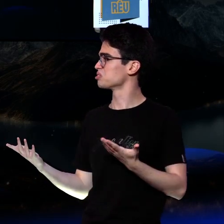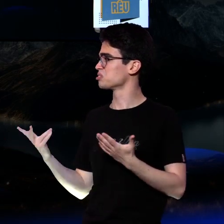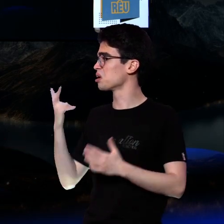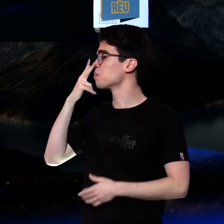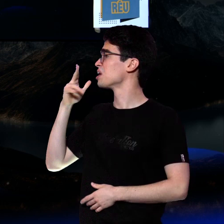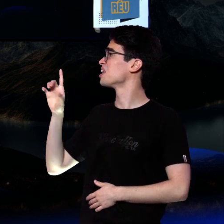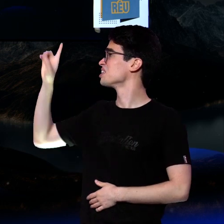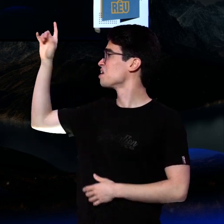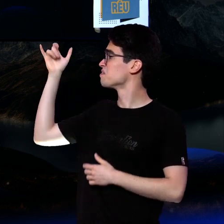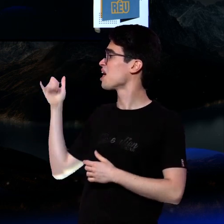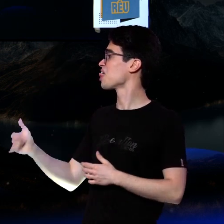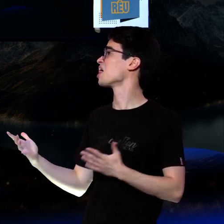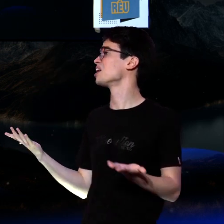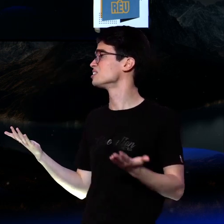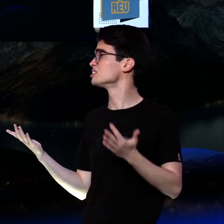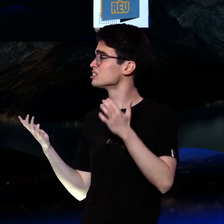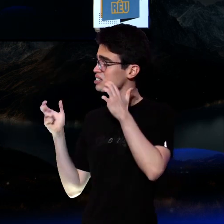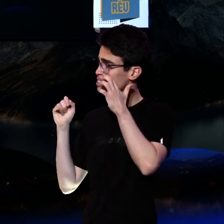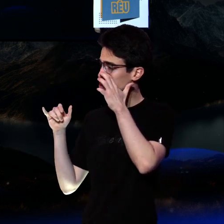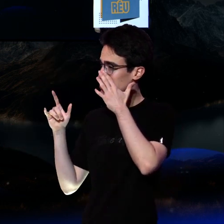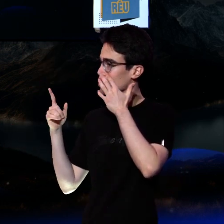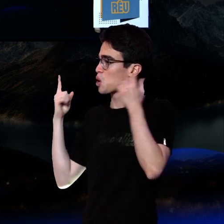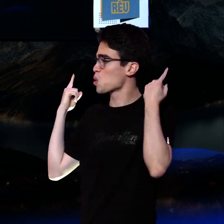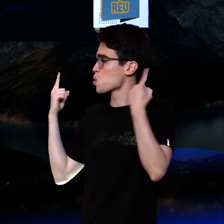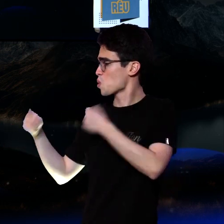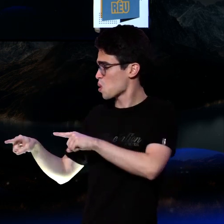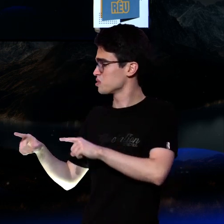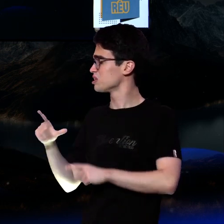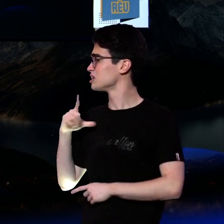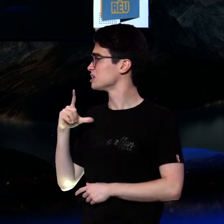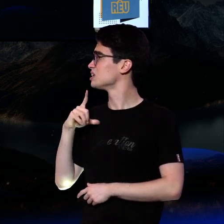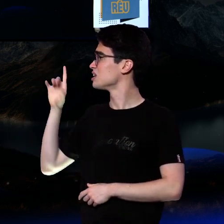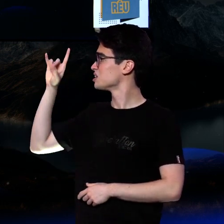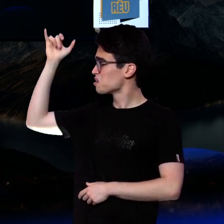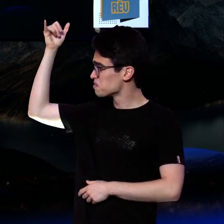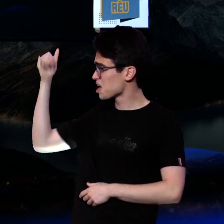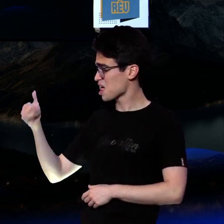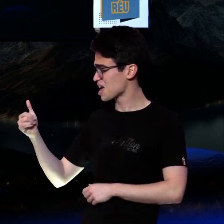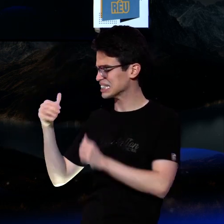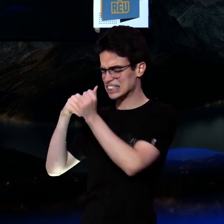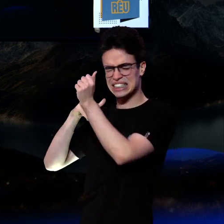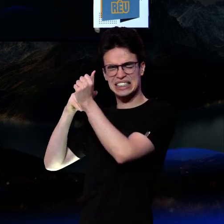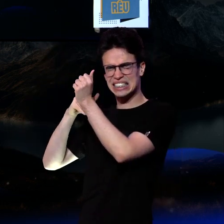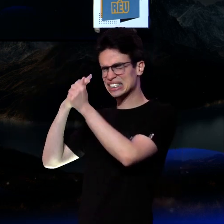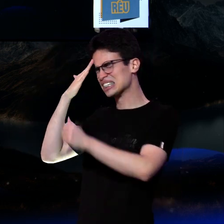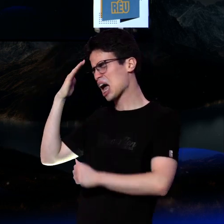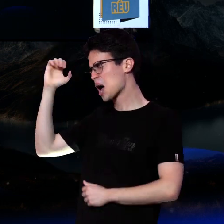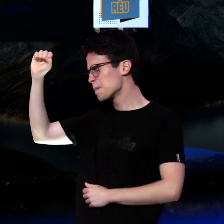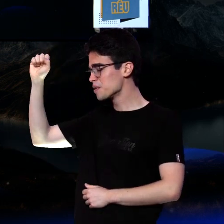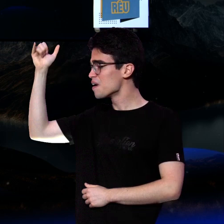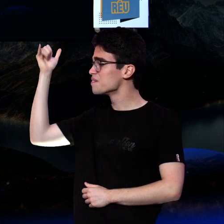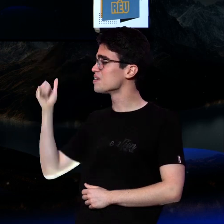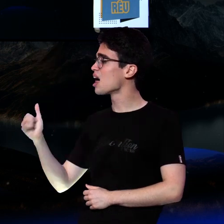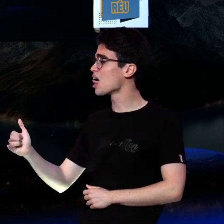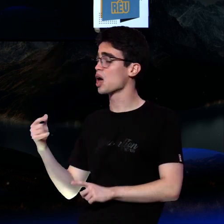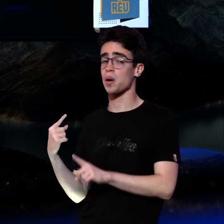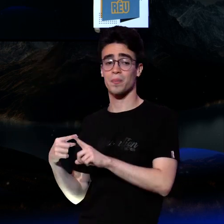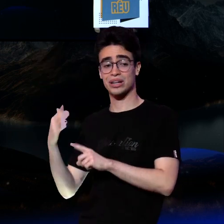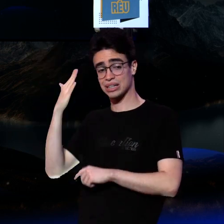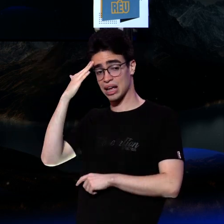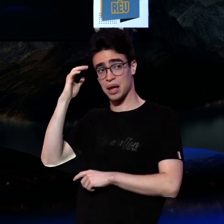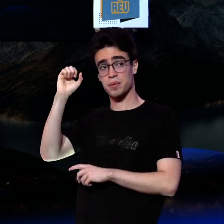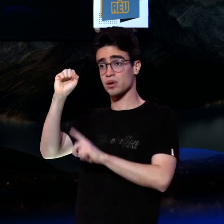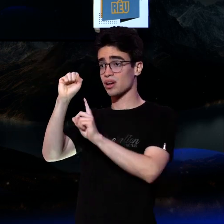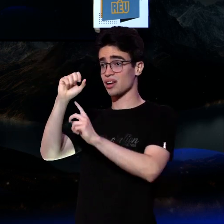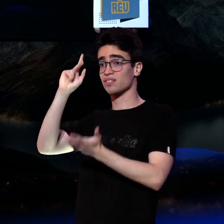Deus falasse com você, se contra você abrisse os lábios e revelasse os segredos da sabedoria, pois a verdadeira sabedoria tem